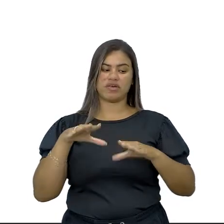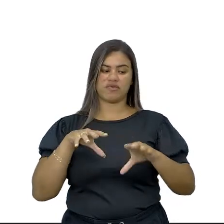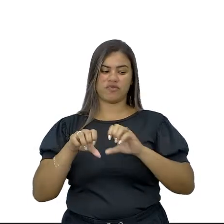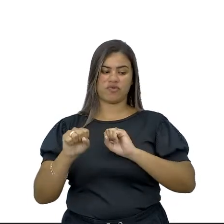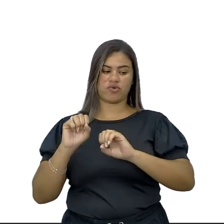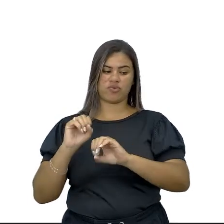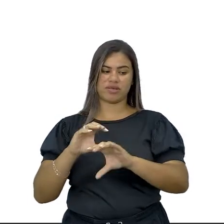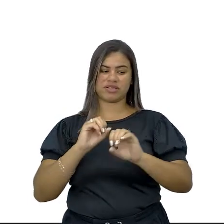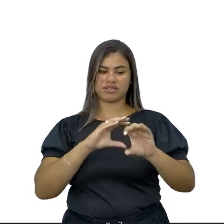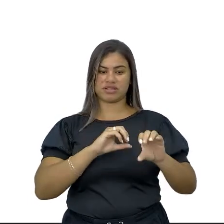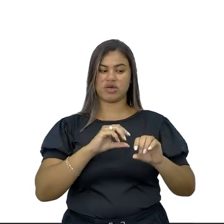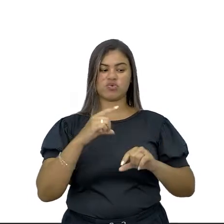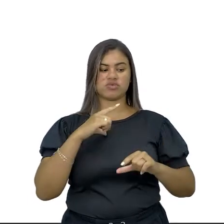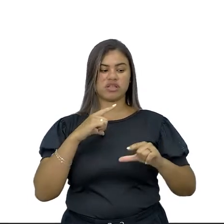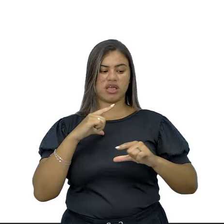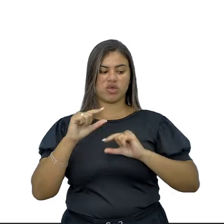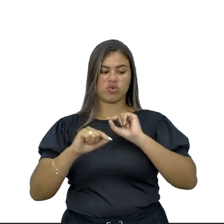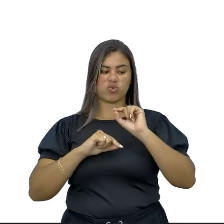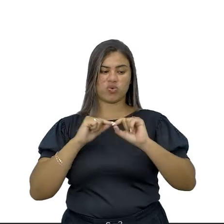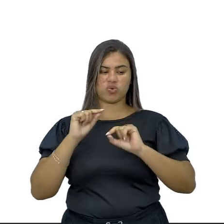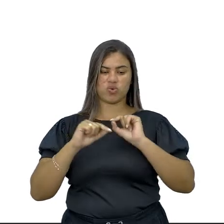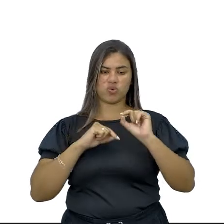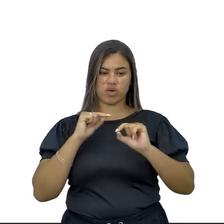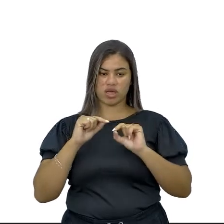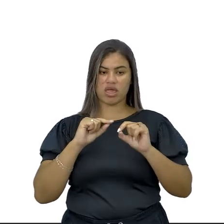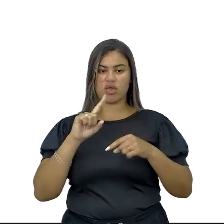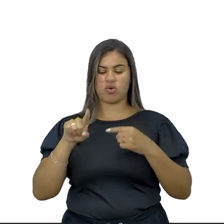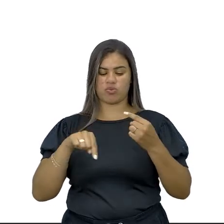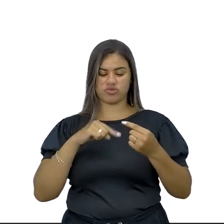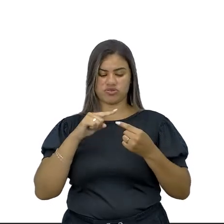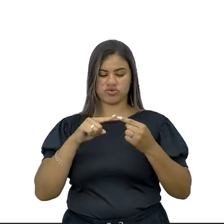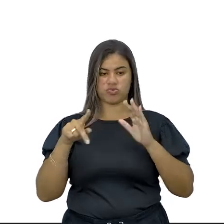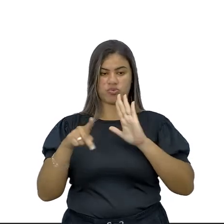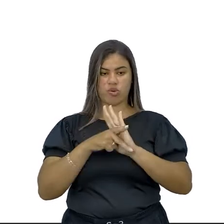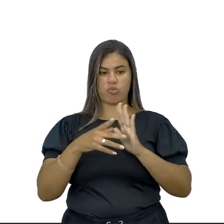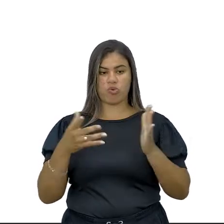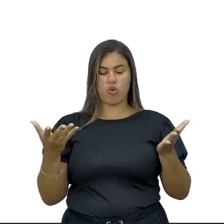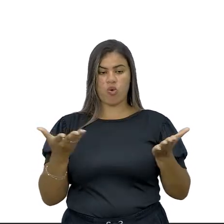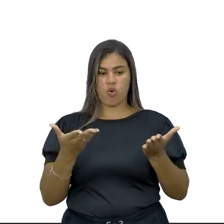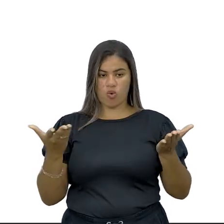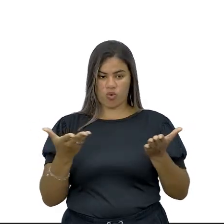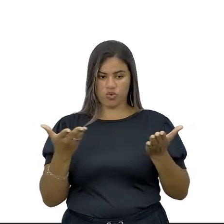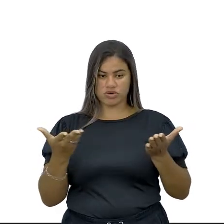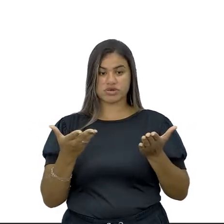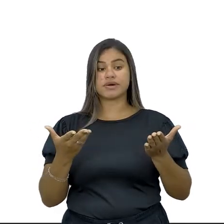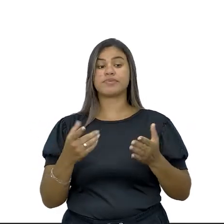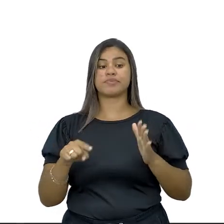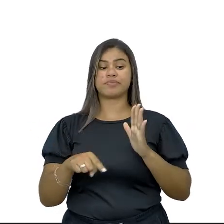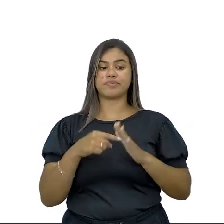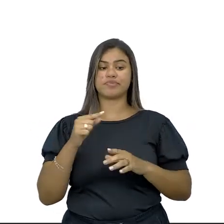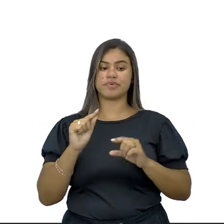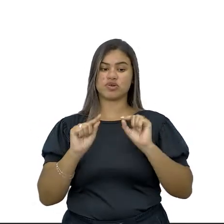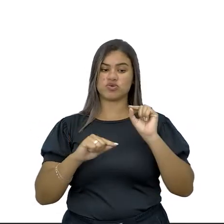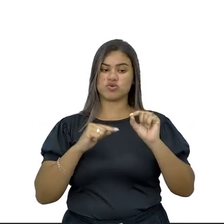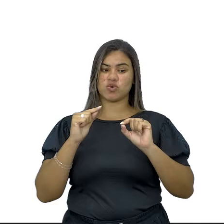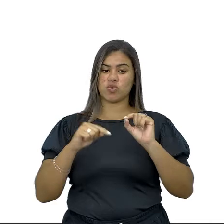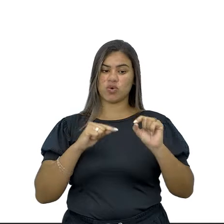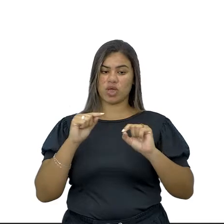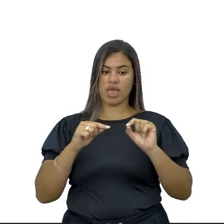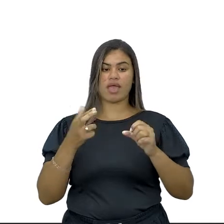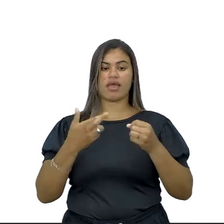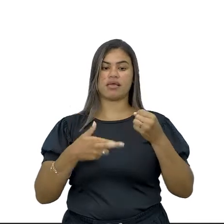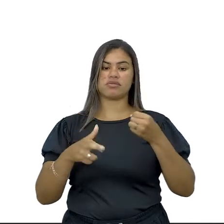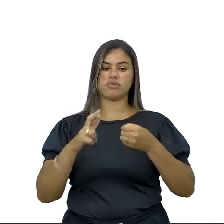nós comentaremos brevemente os objetivos previstos para hoje. Então, o nosso primeiro objetivo, ele tem a proposta de